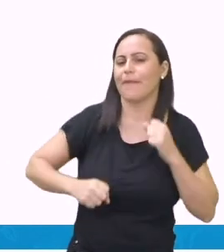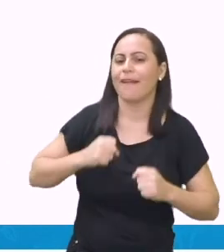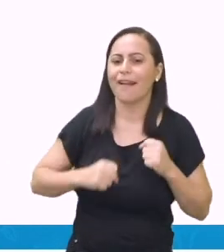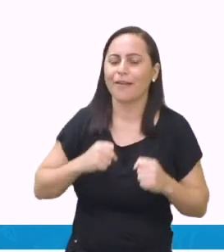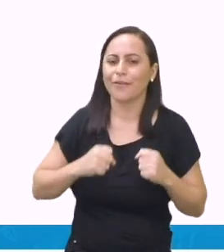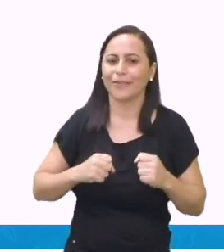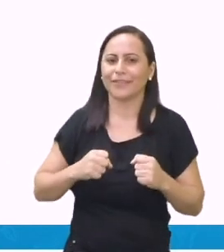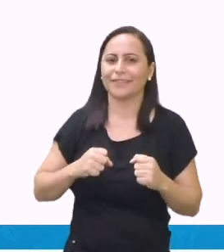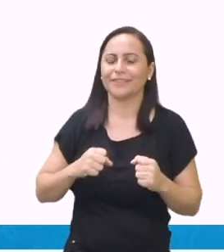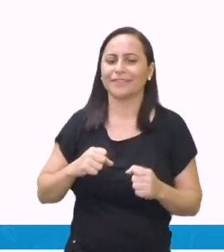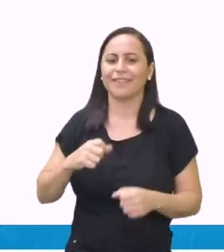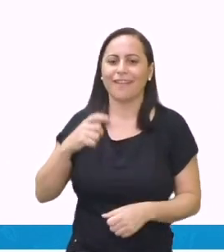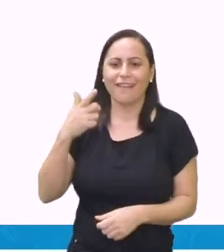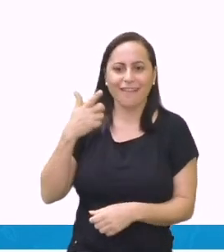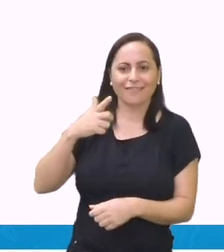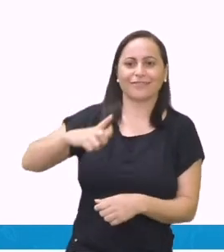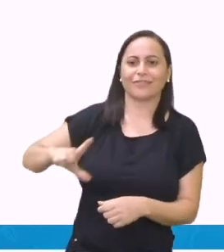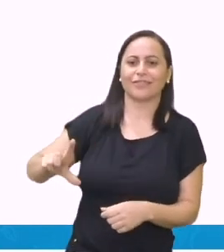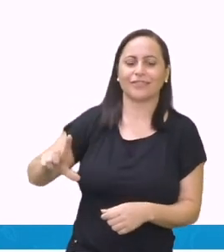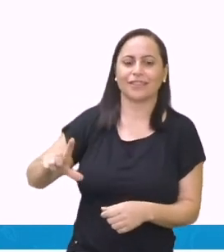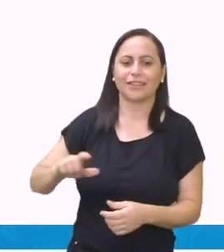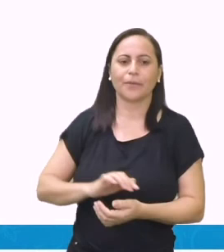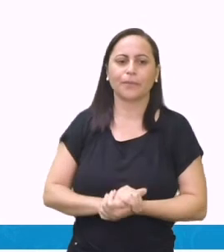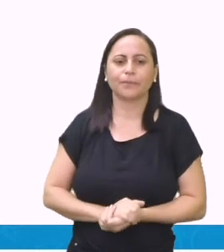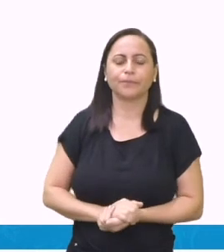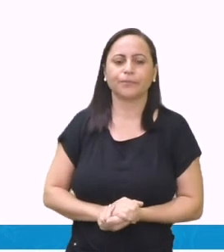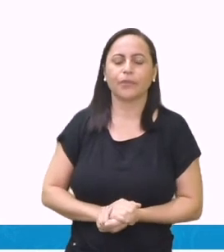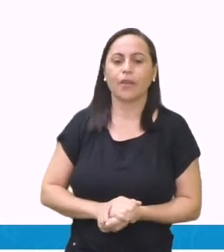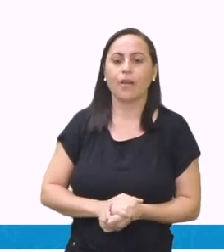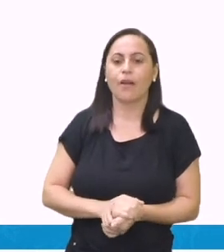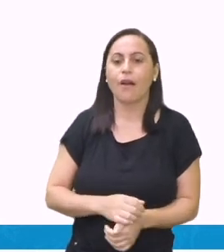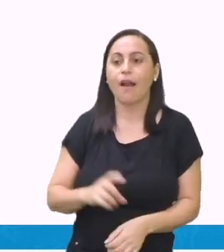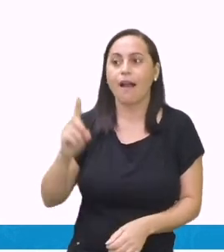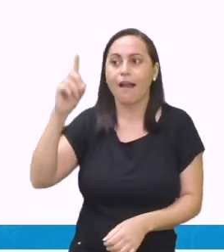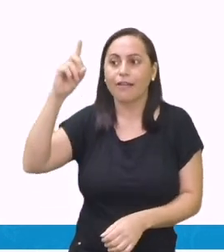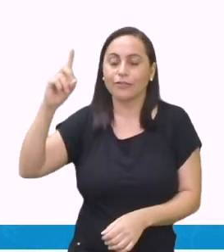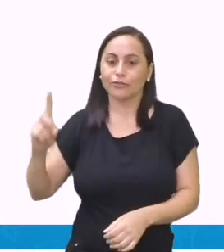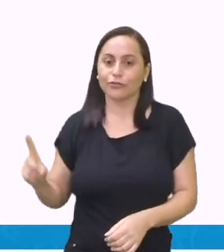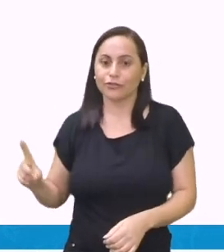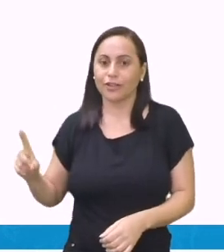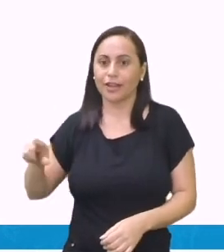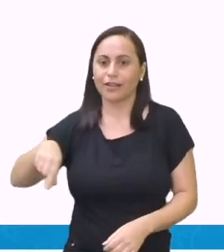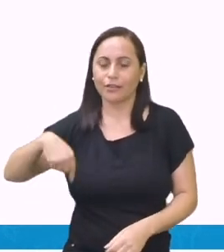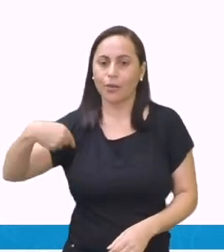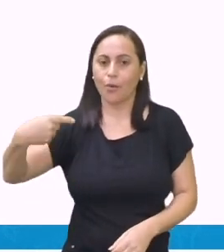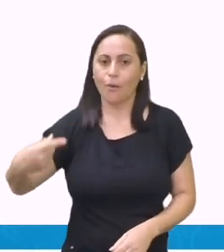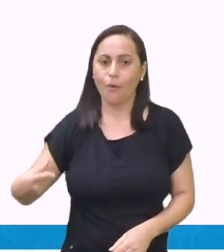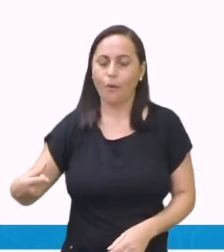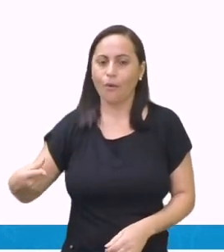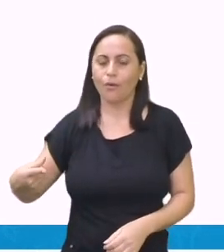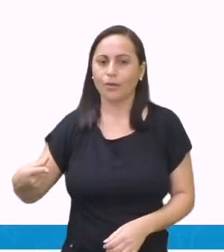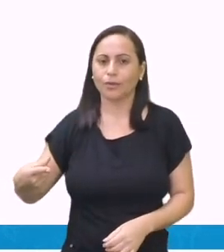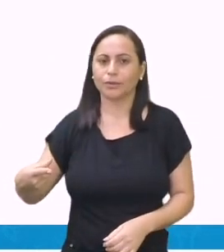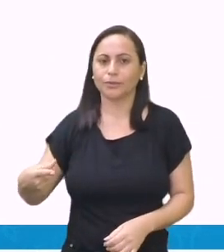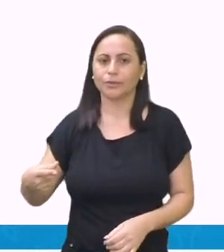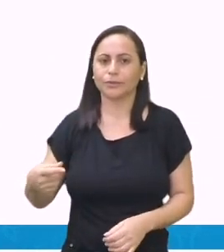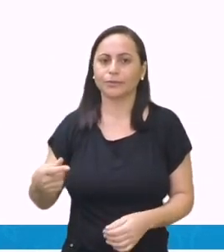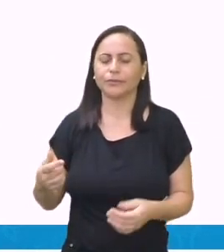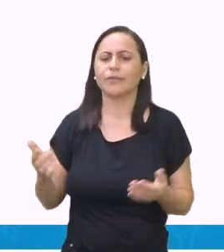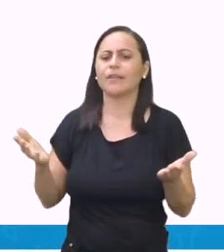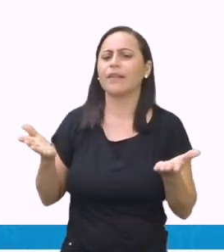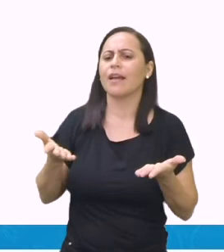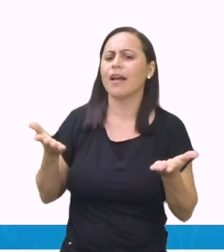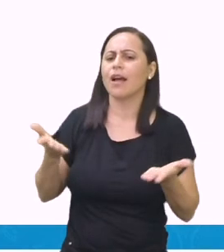o campeão. À sua direita está o Smurf que ficou em... Olha ele aqui, ó. Como